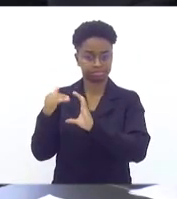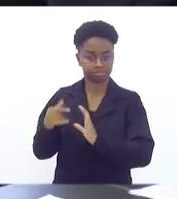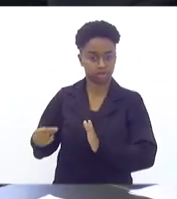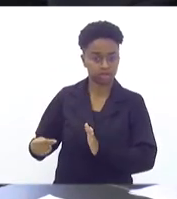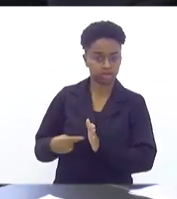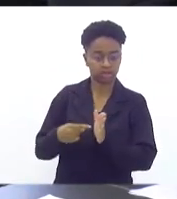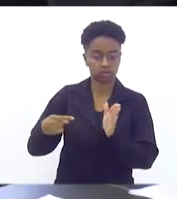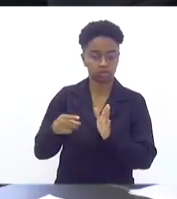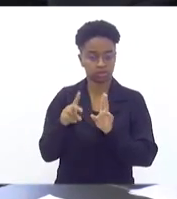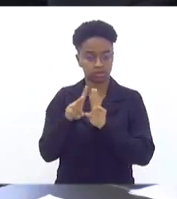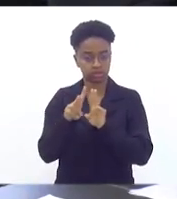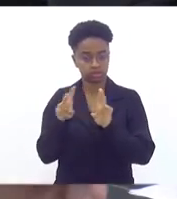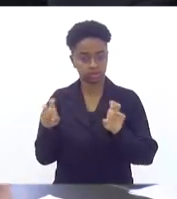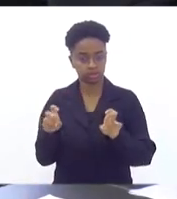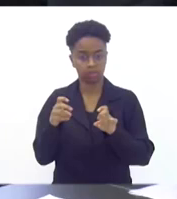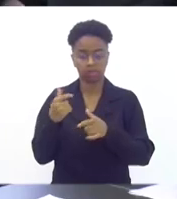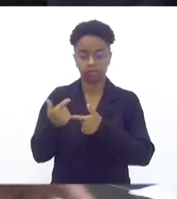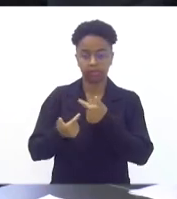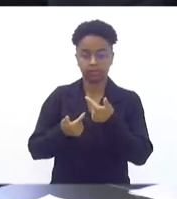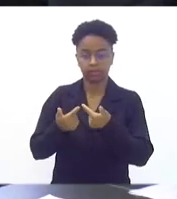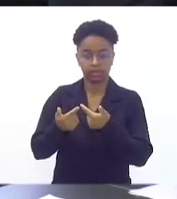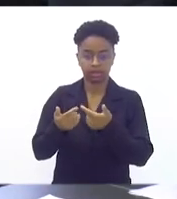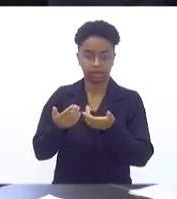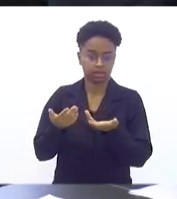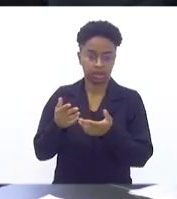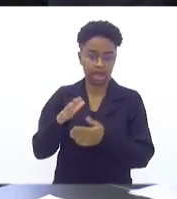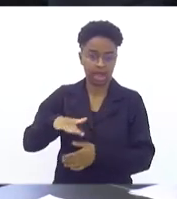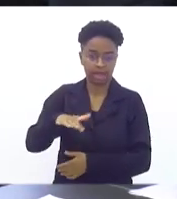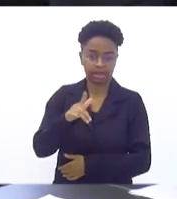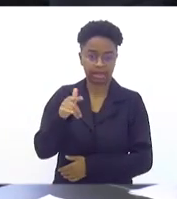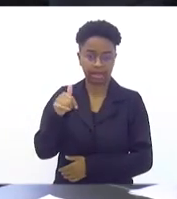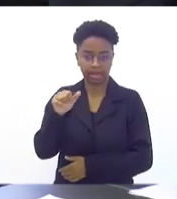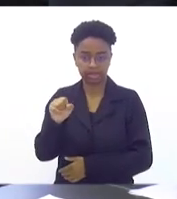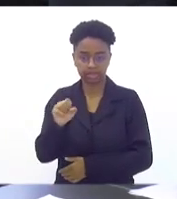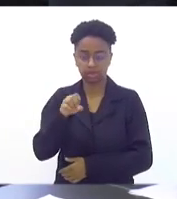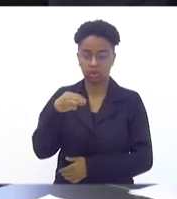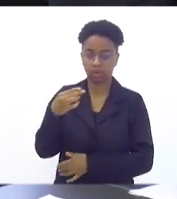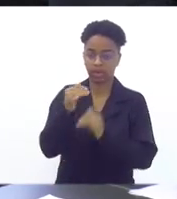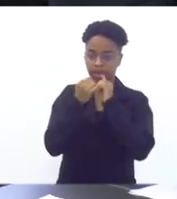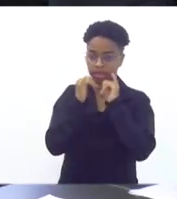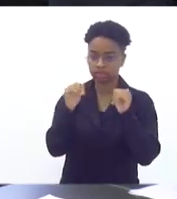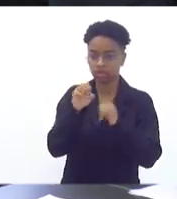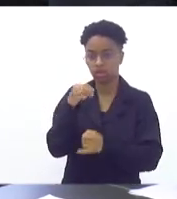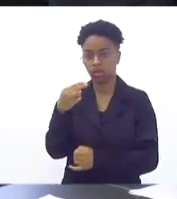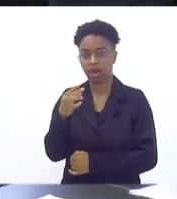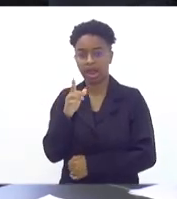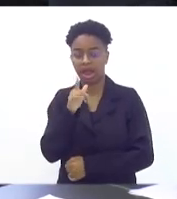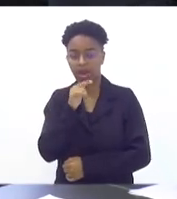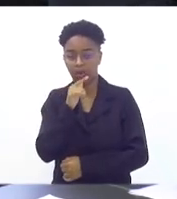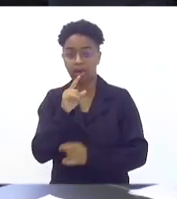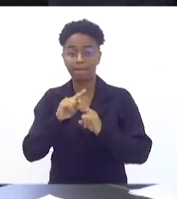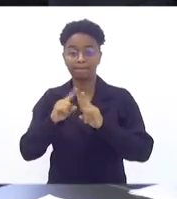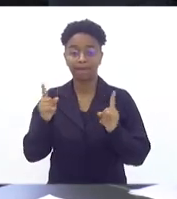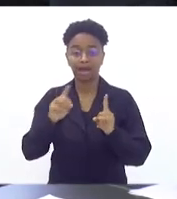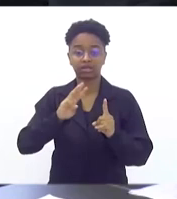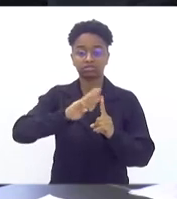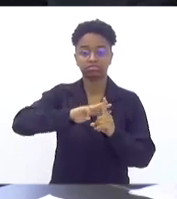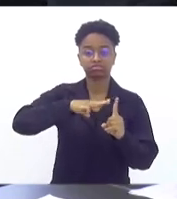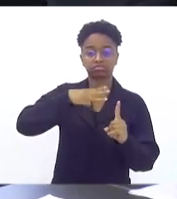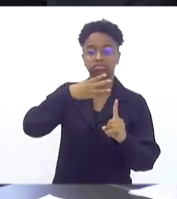denúncia referente ao serviço de gás ou de energia ou de água nós recebemos em média três vezes mais